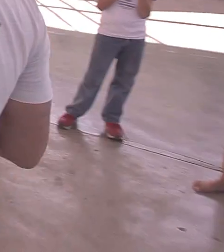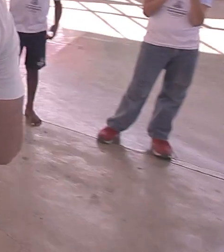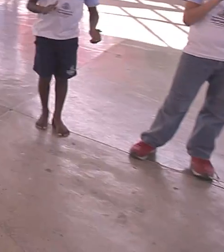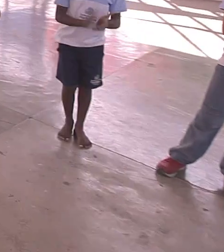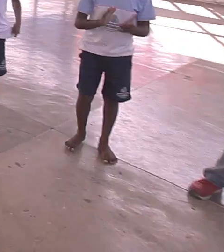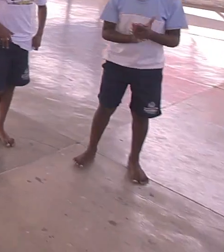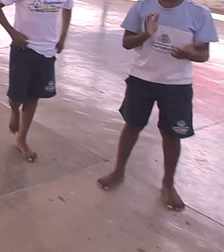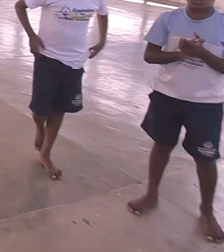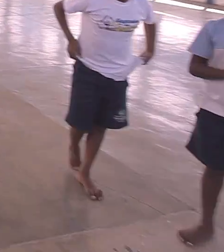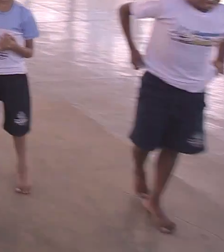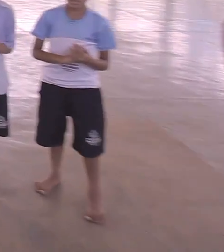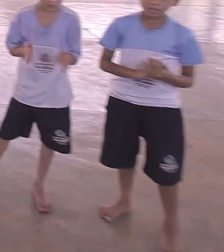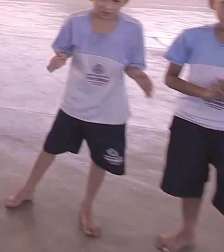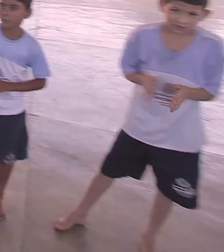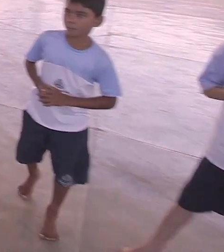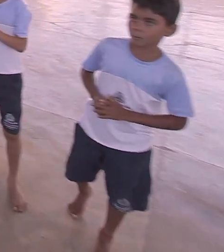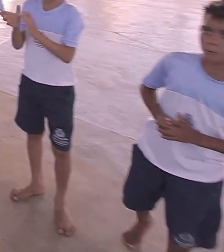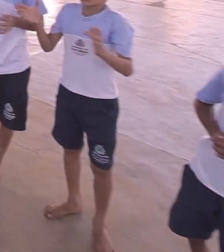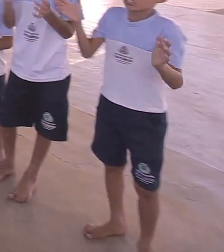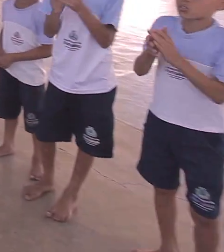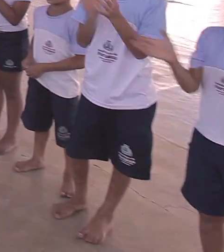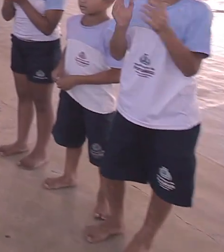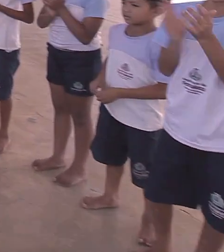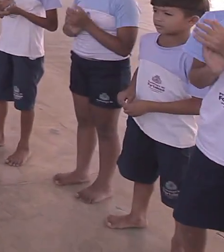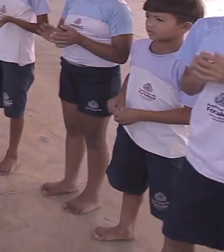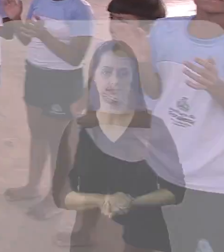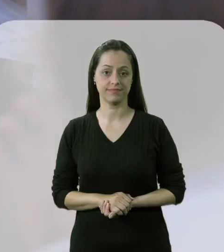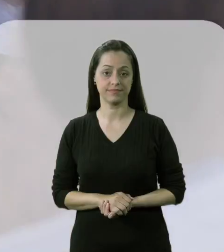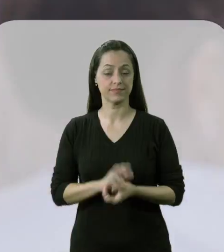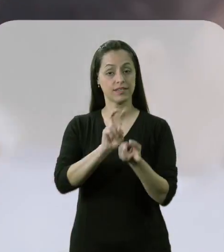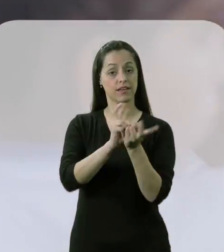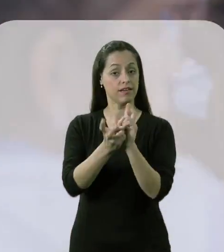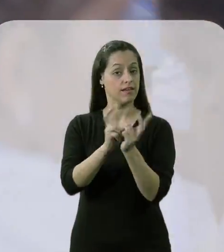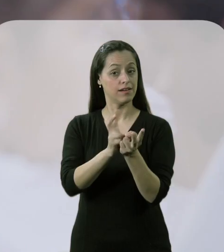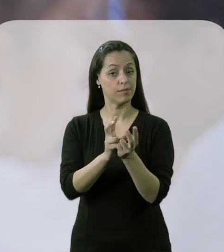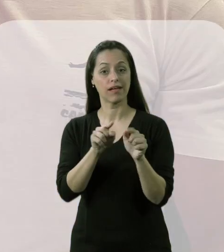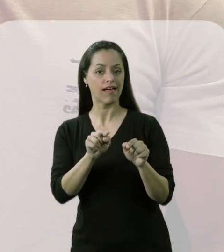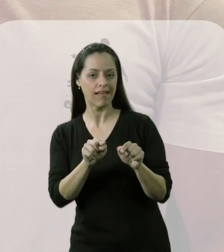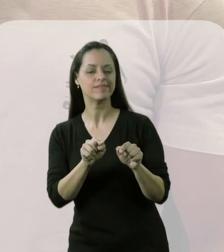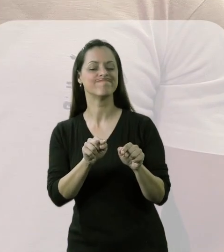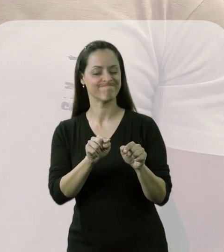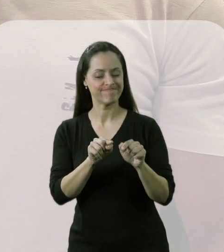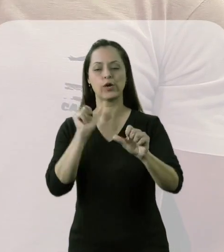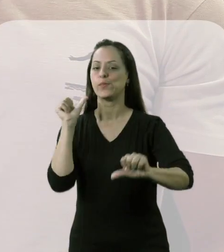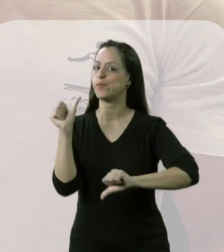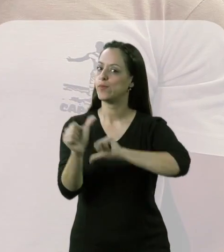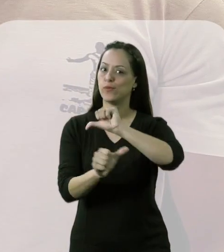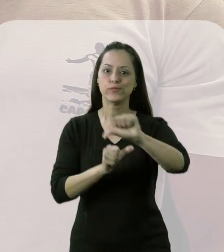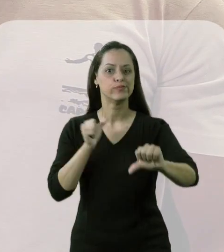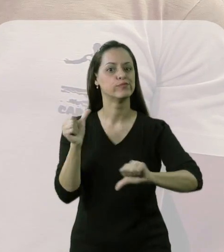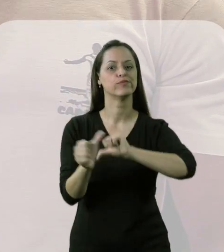Wilberto Silva, Luciano Silva, professor de educação física. Essa roda de capoeira mudou